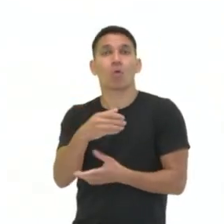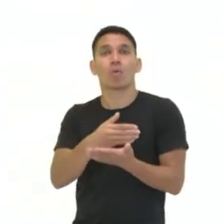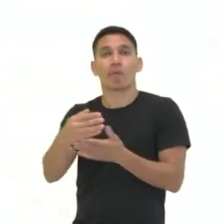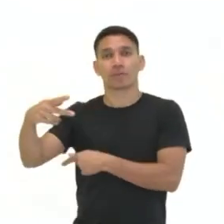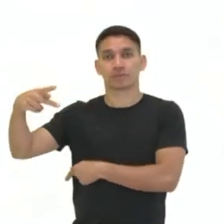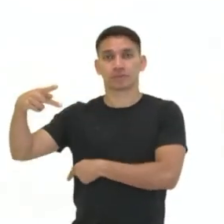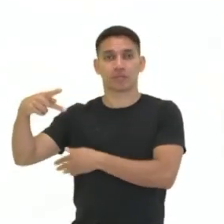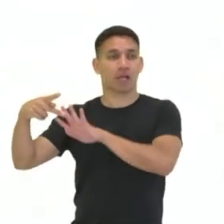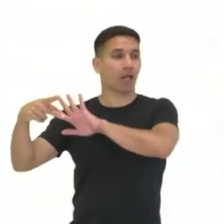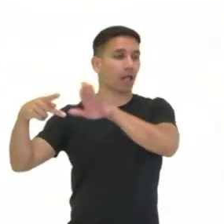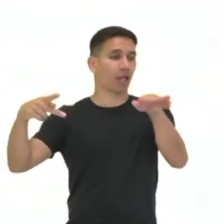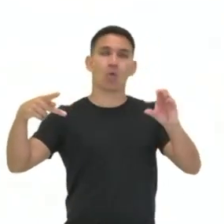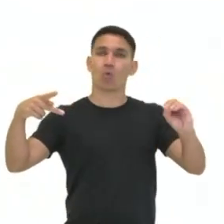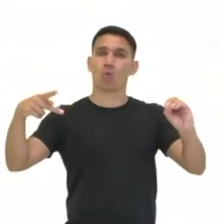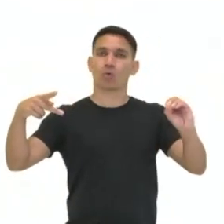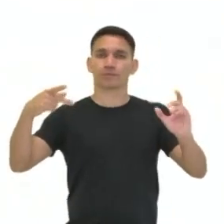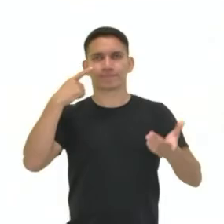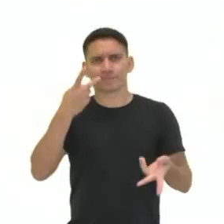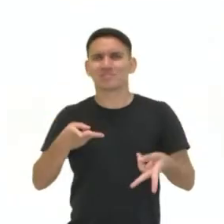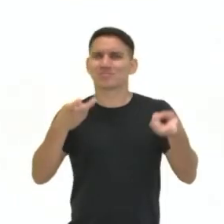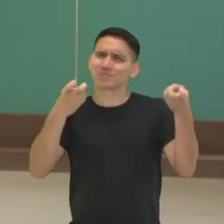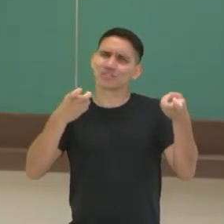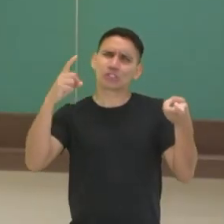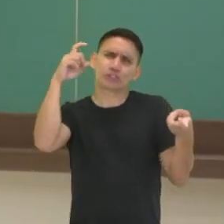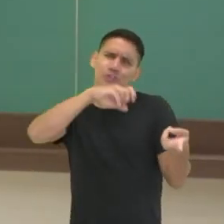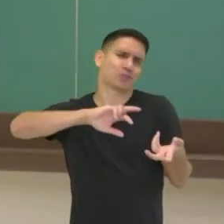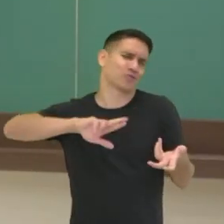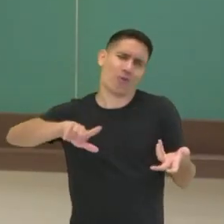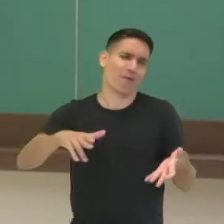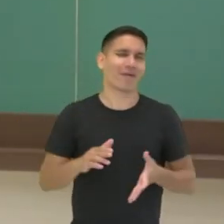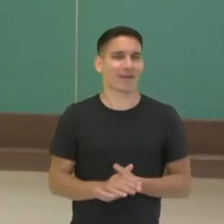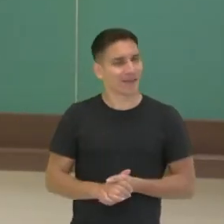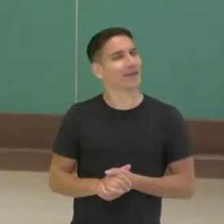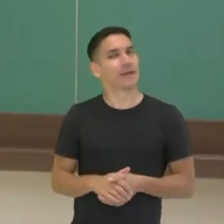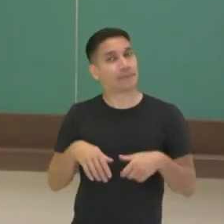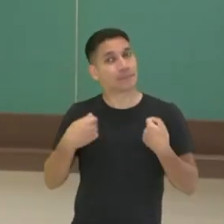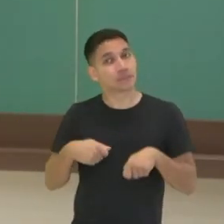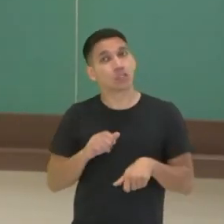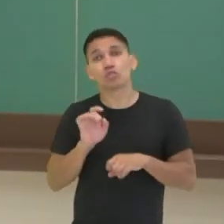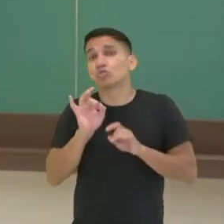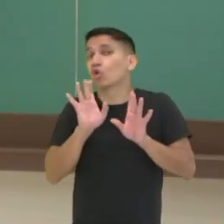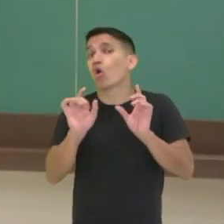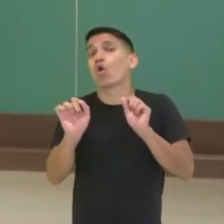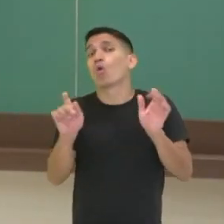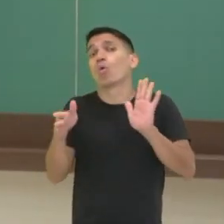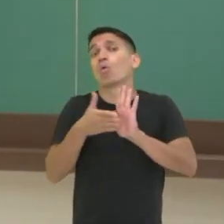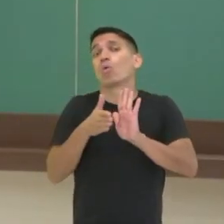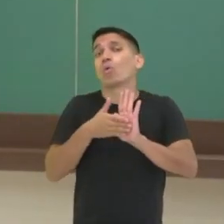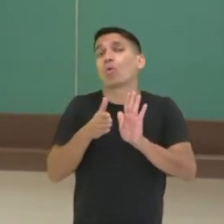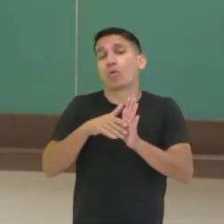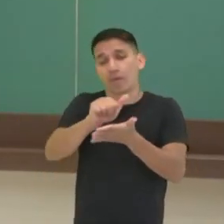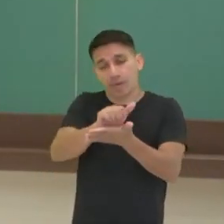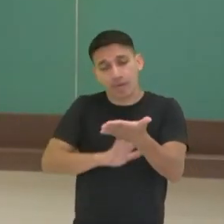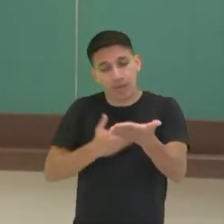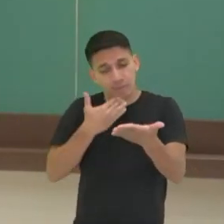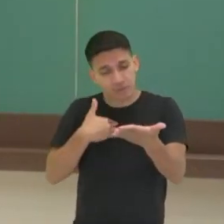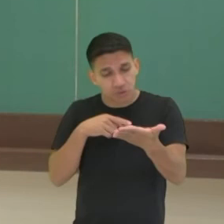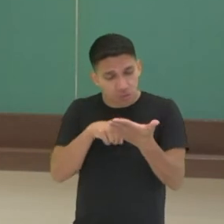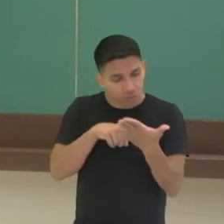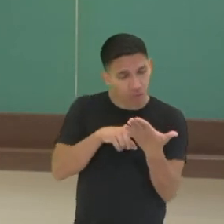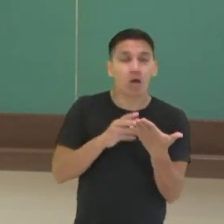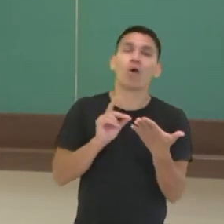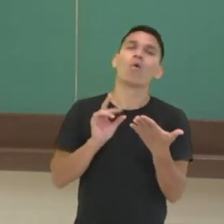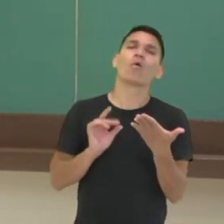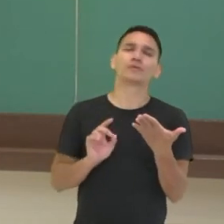terminadas com O. Então, observe que não é difícil, né, gente? Eu tenho que seguir o que o exercício está me pedindo. Vamos